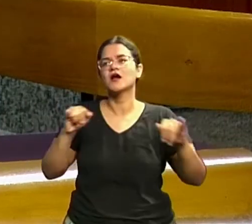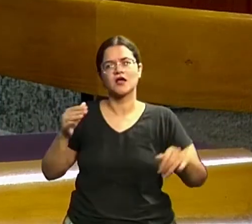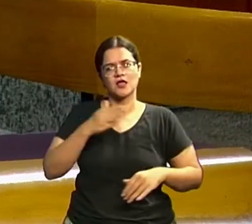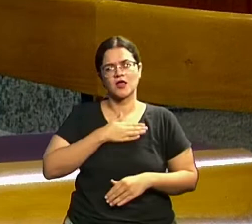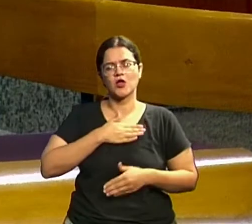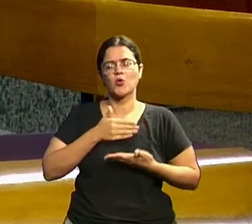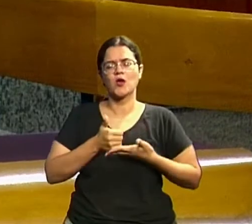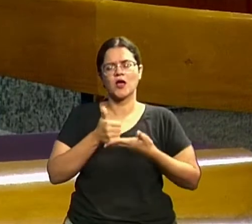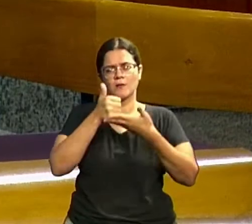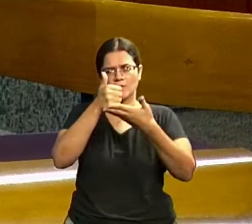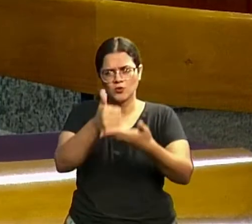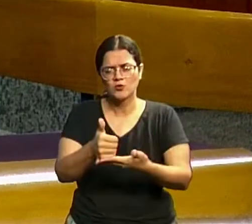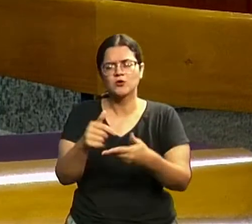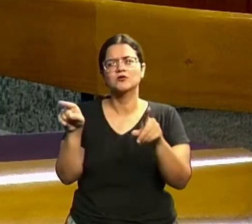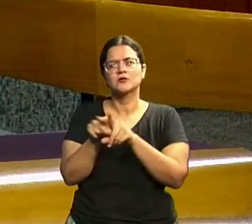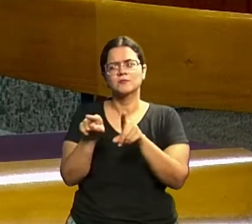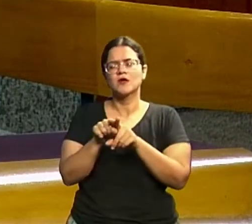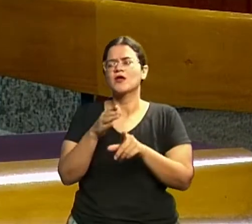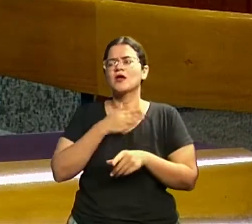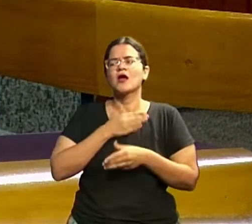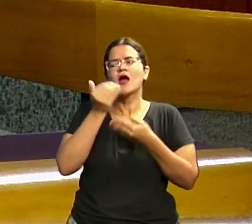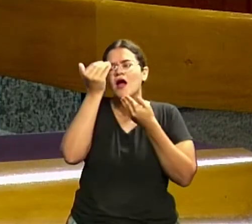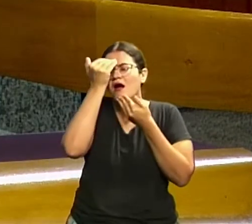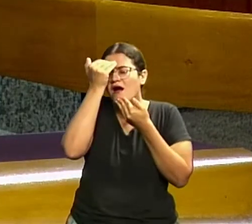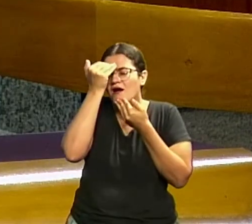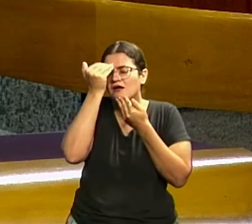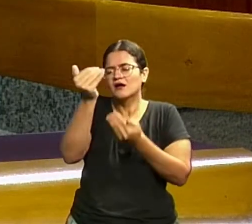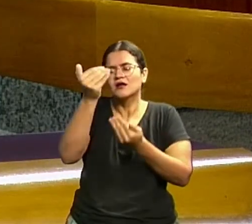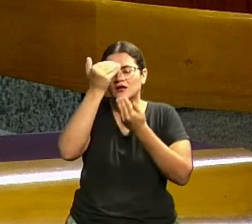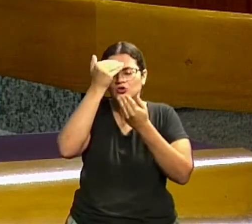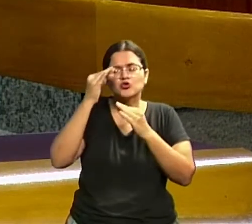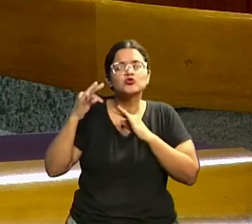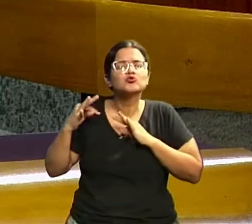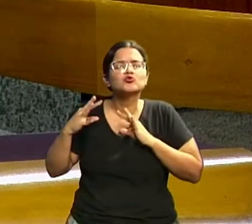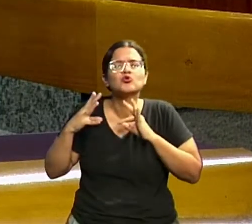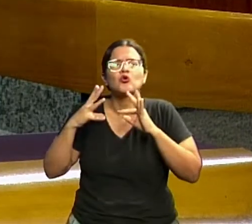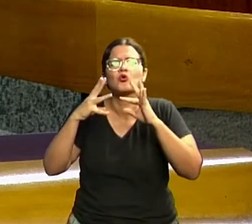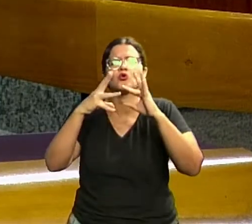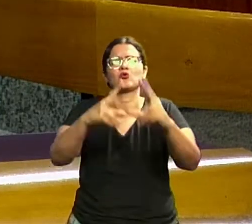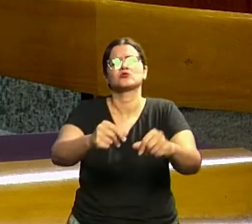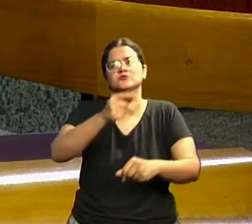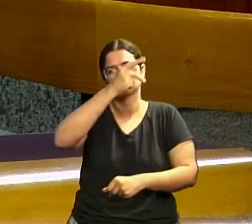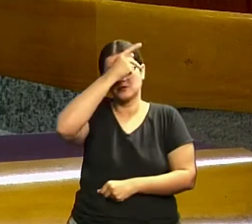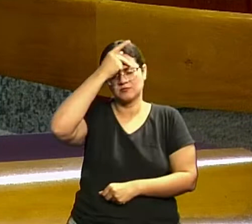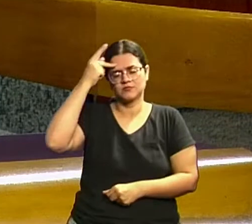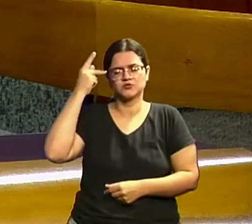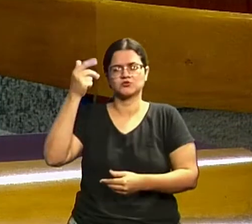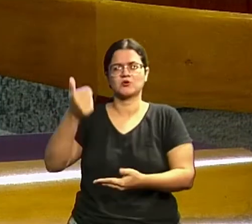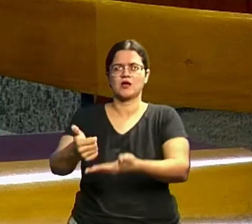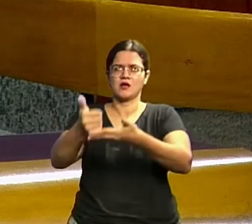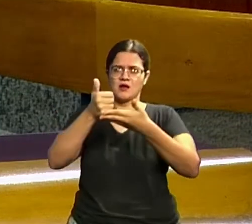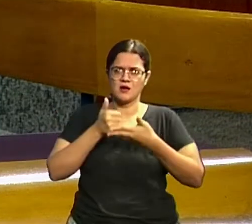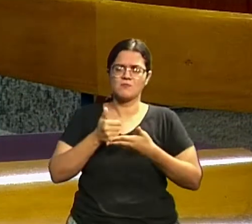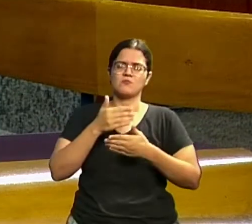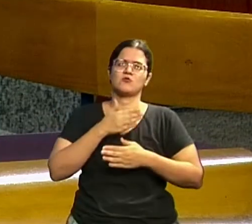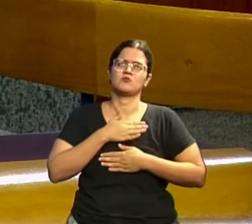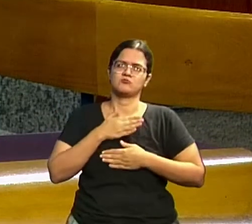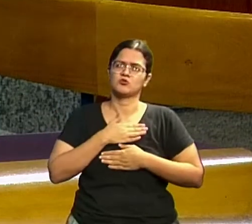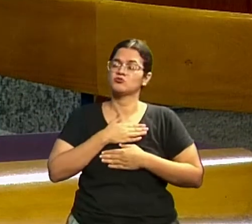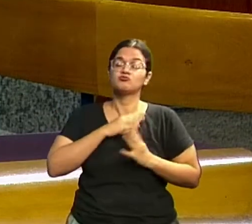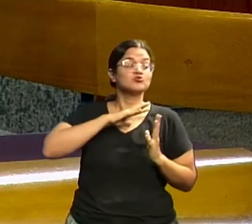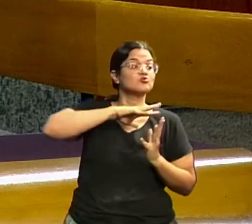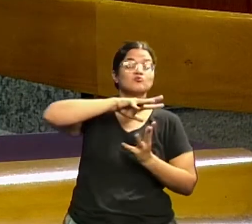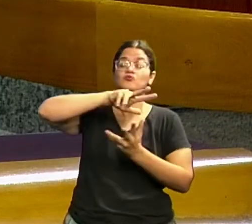meu apoio e também os meus agradecimentos a todas aquelas pessoas que se levantaram em apoio a mim do